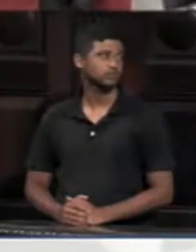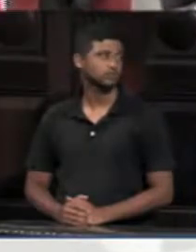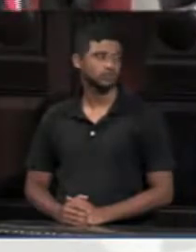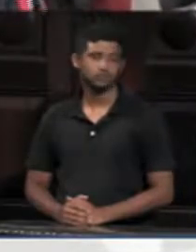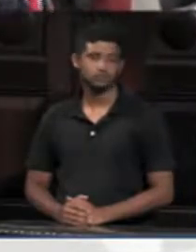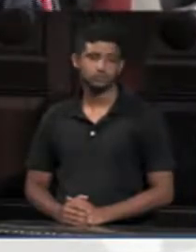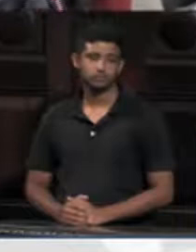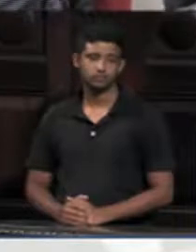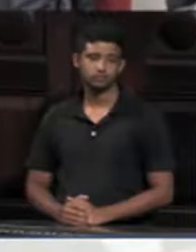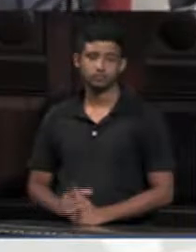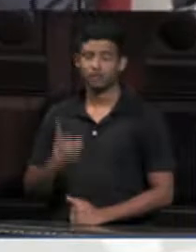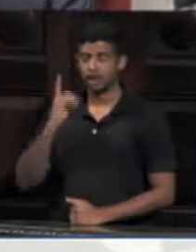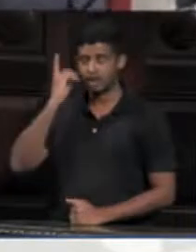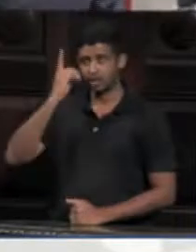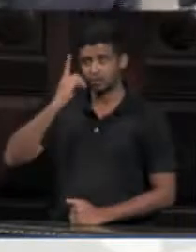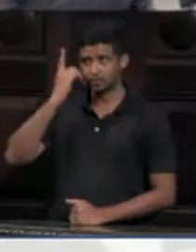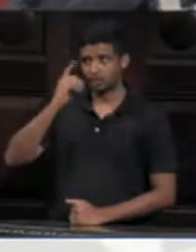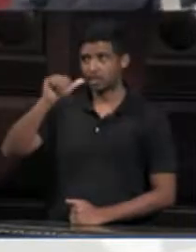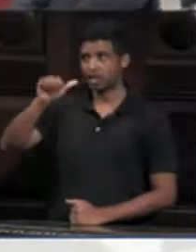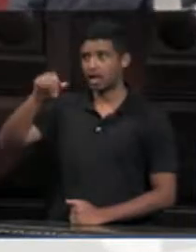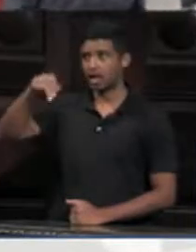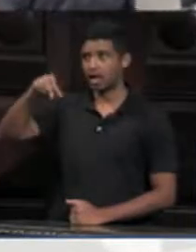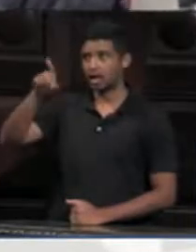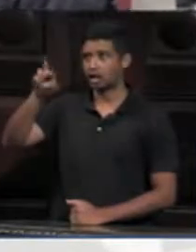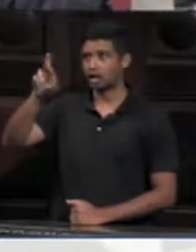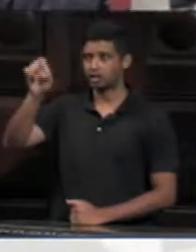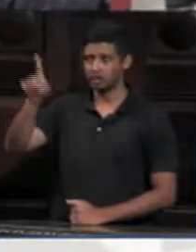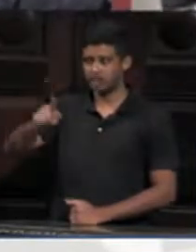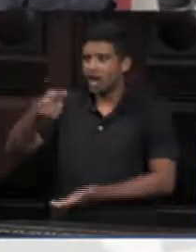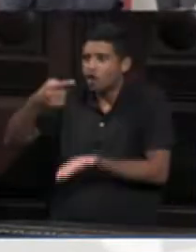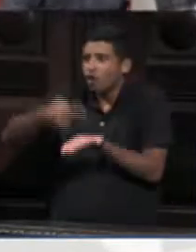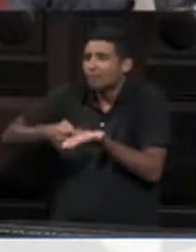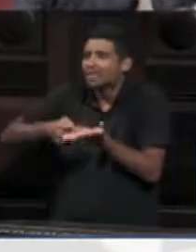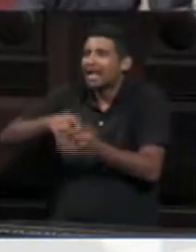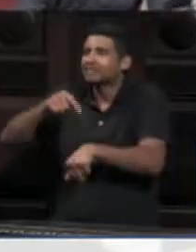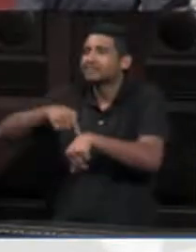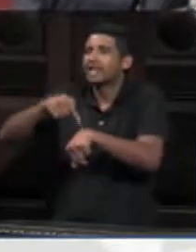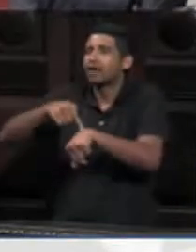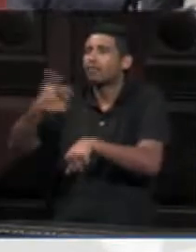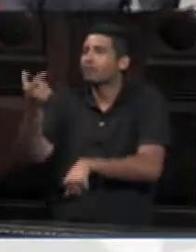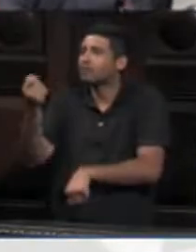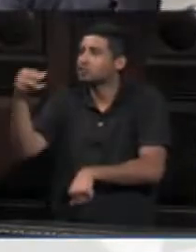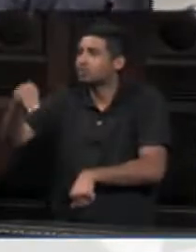vamos reduzir de 20 para 10, está fechado nisso? Senhor presidente,